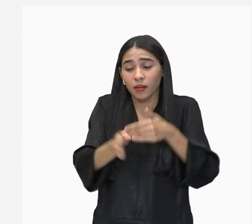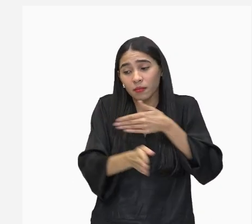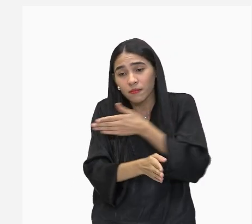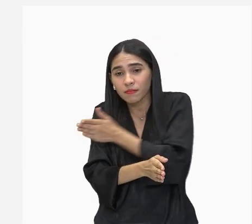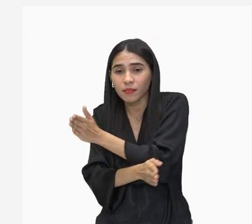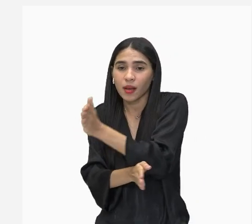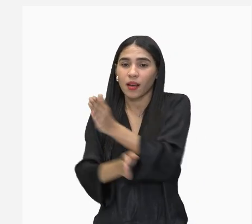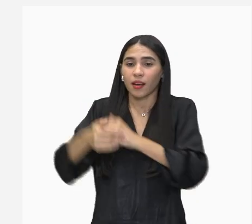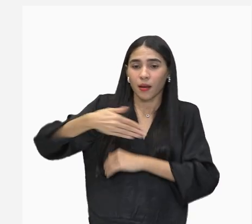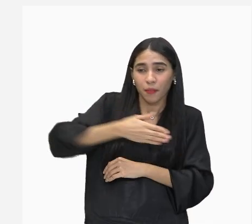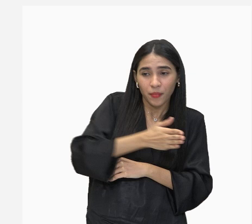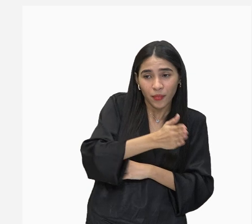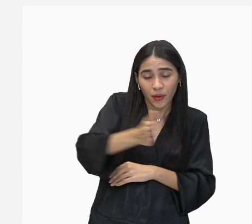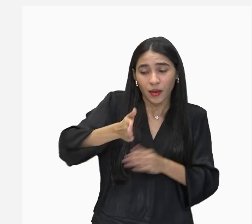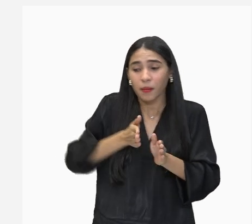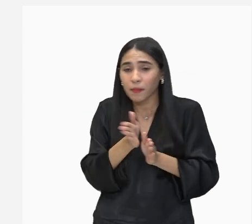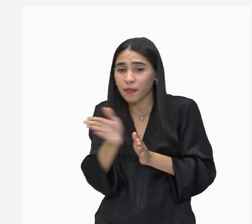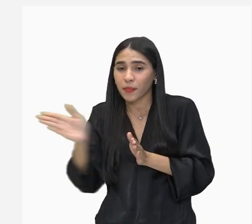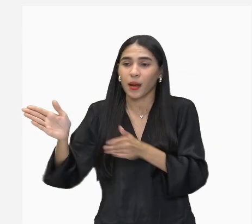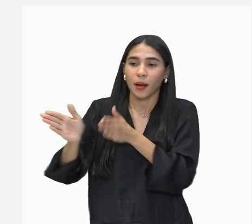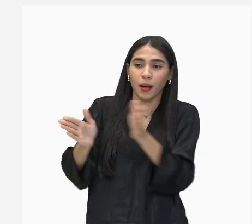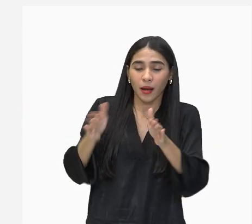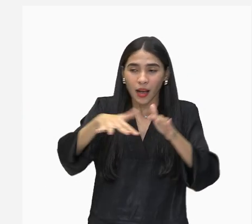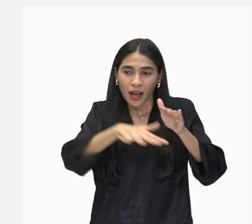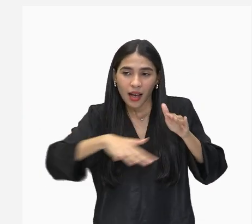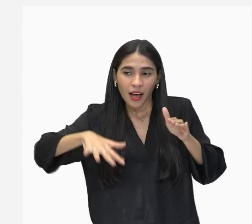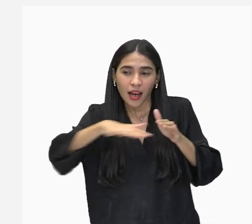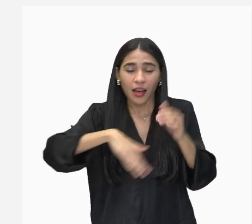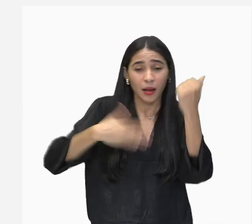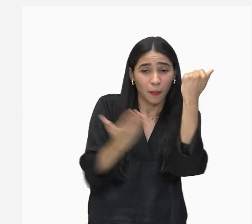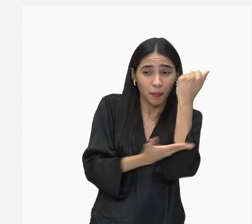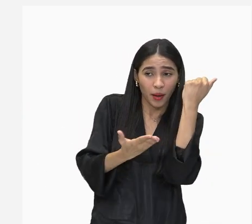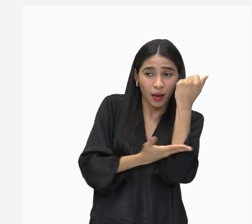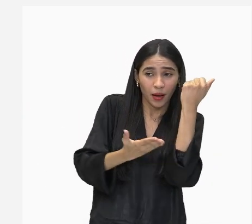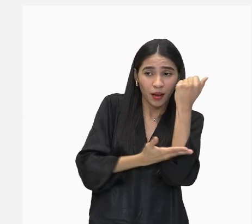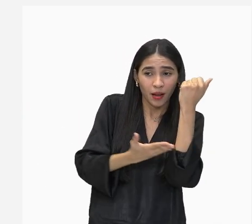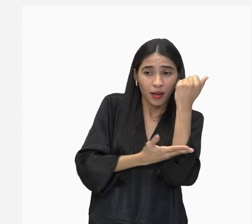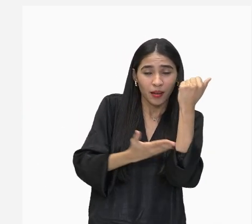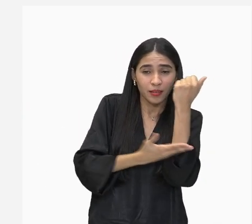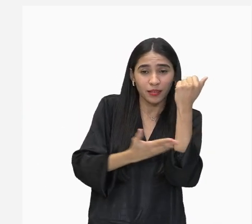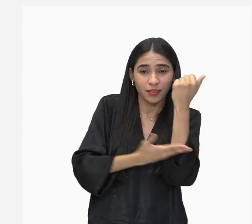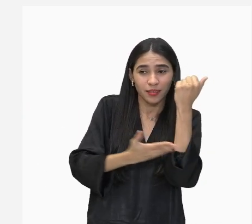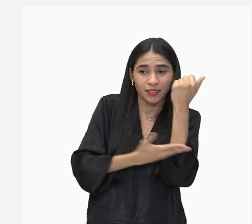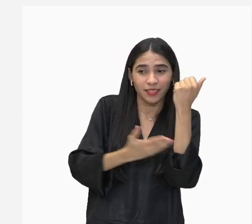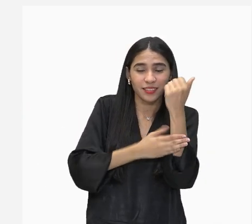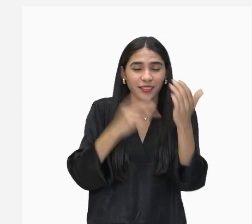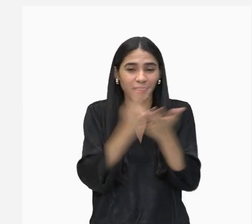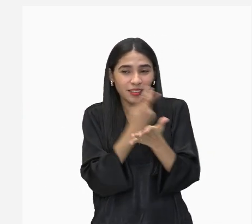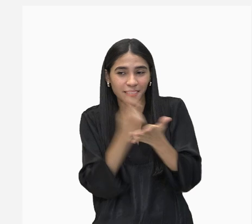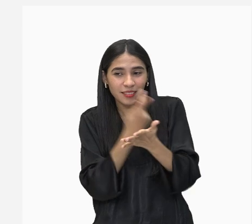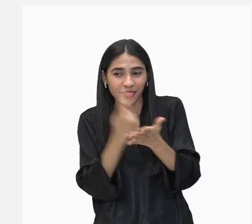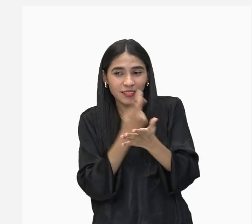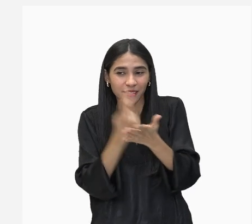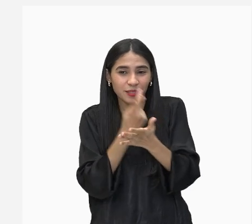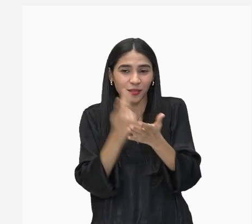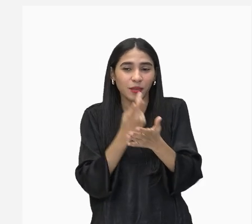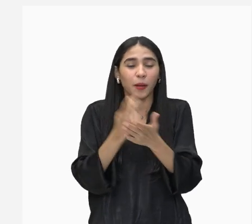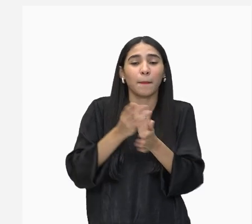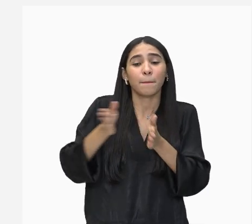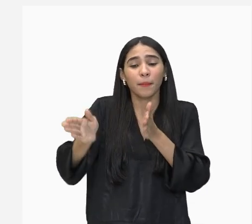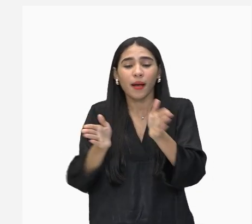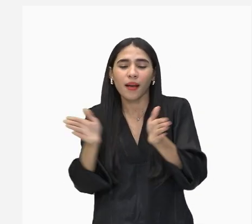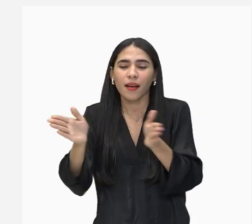vai por aqui, passa pela frente daquele pau, quebra a mão esquerda, vira e volta por debaixo dos seus